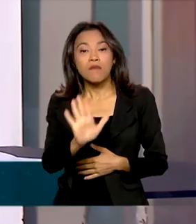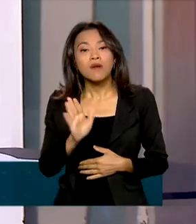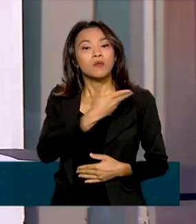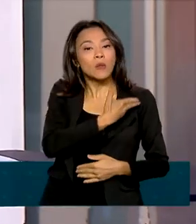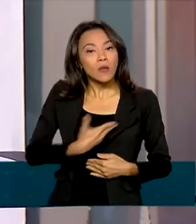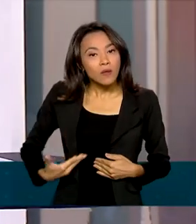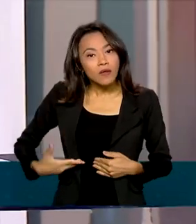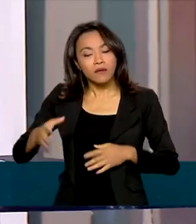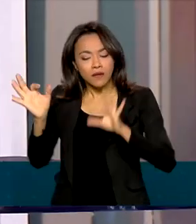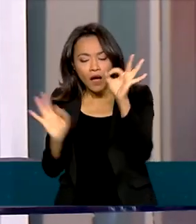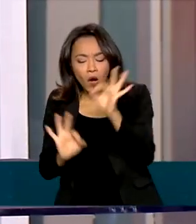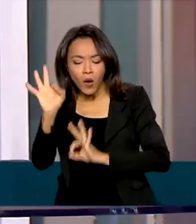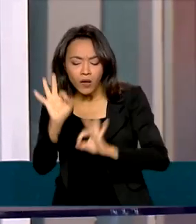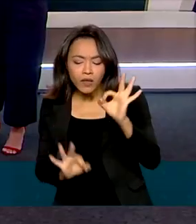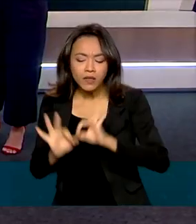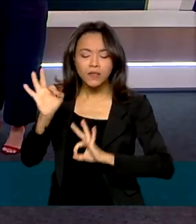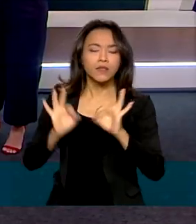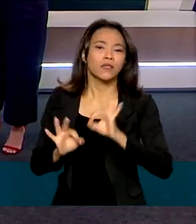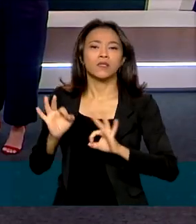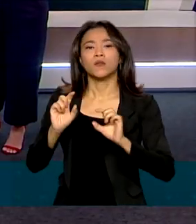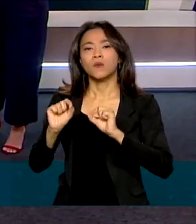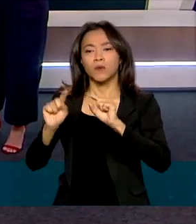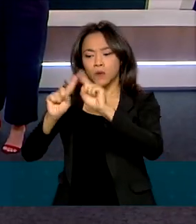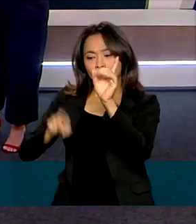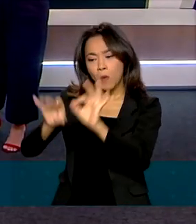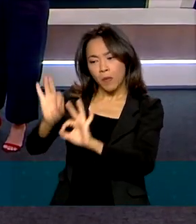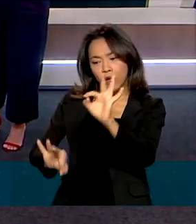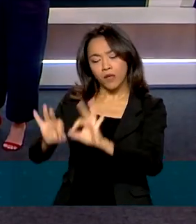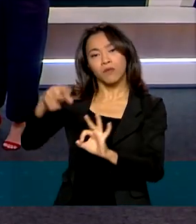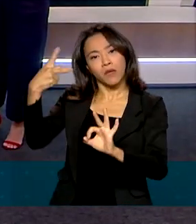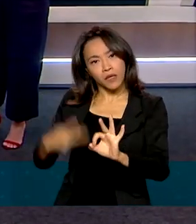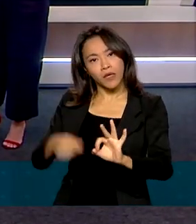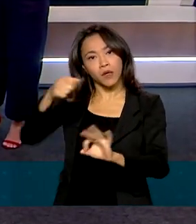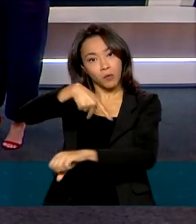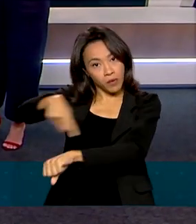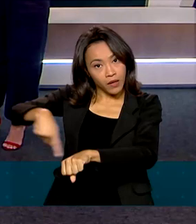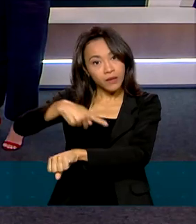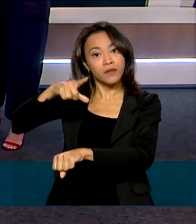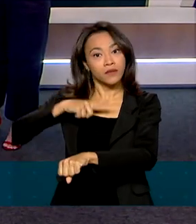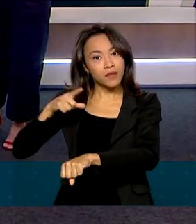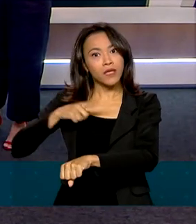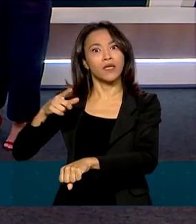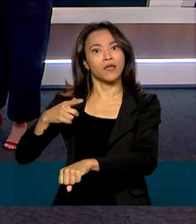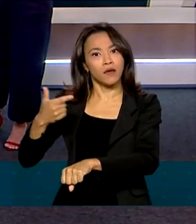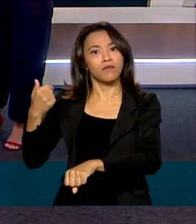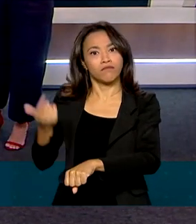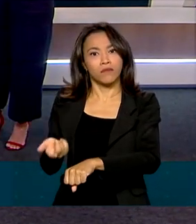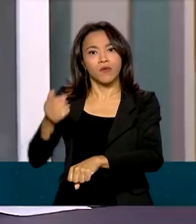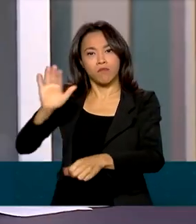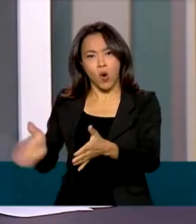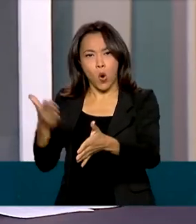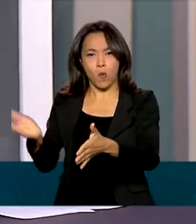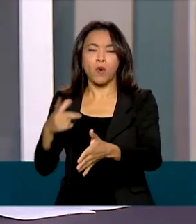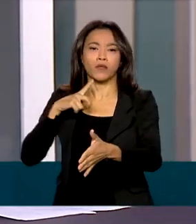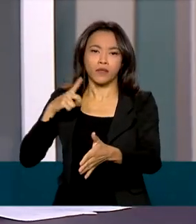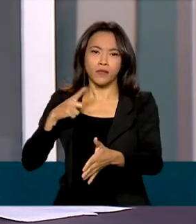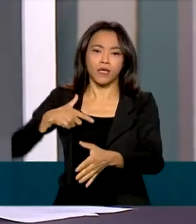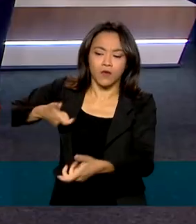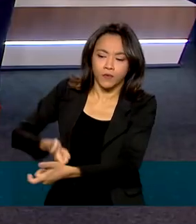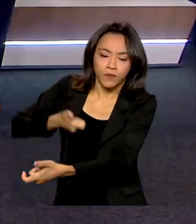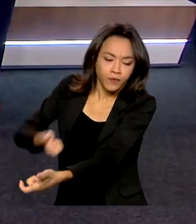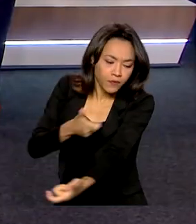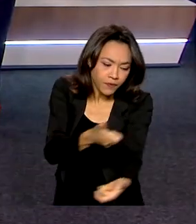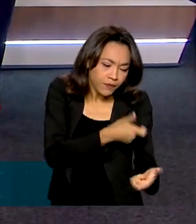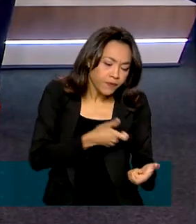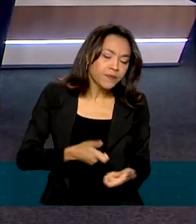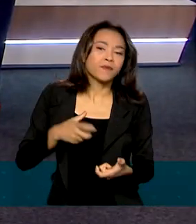Plano Nacional de Fertilizantes para transformar o país num grande produtor desse tipo de insumo. Nós começamos a